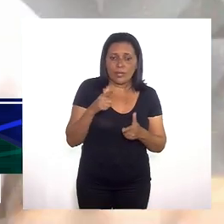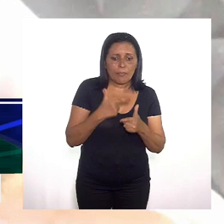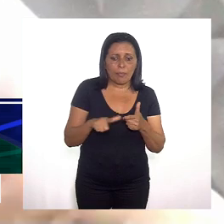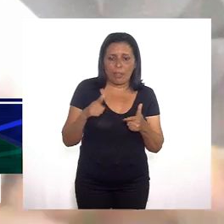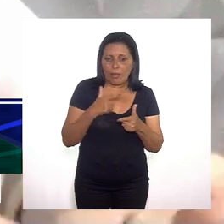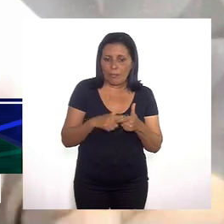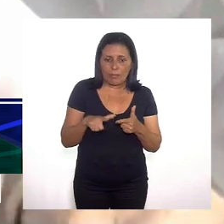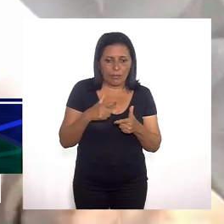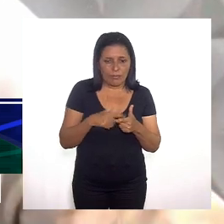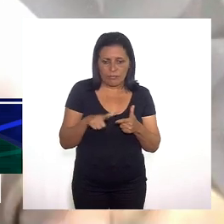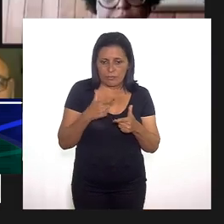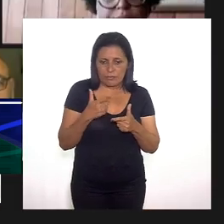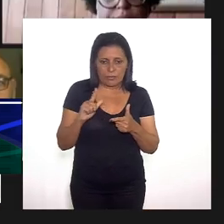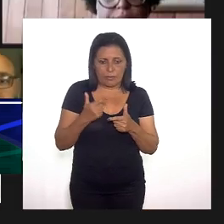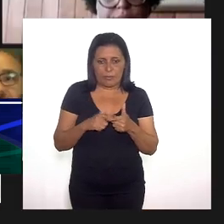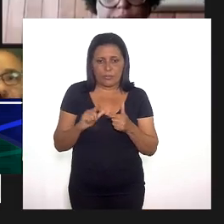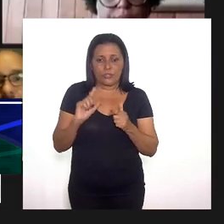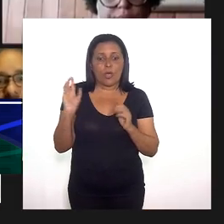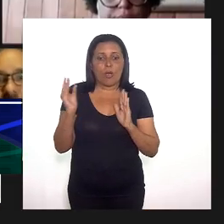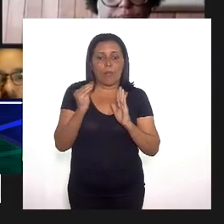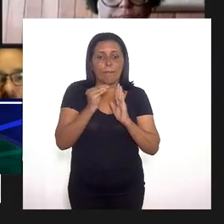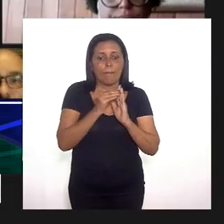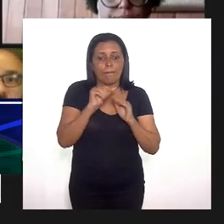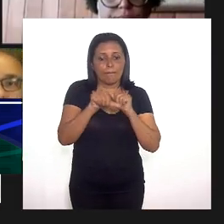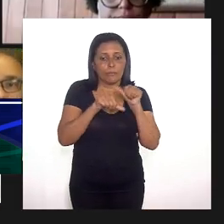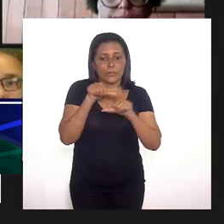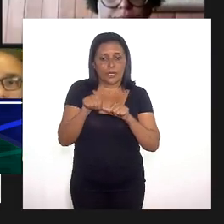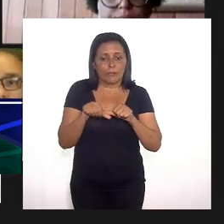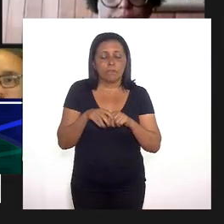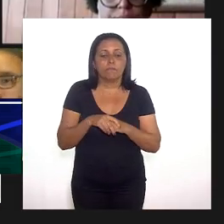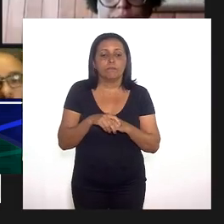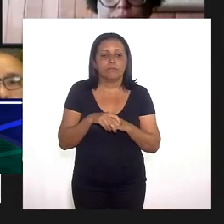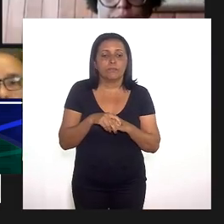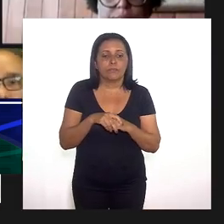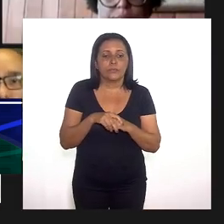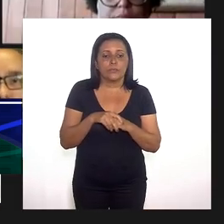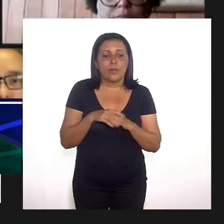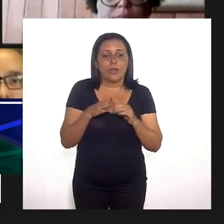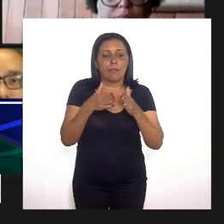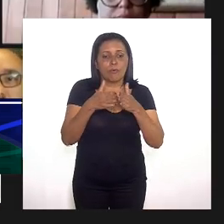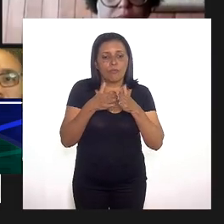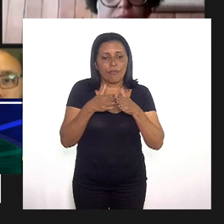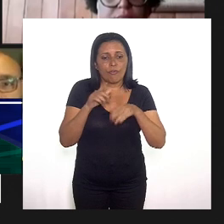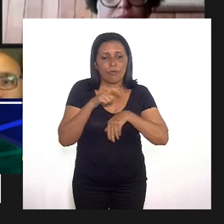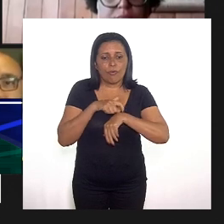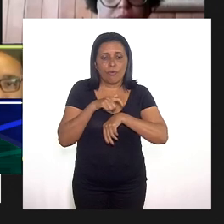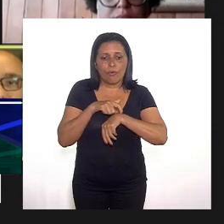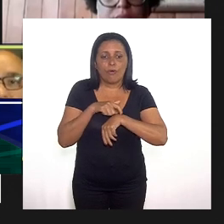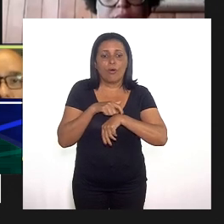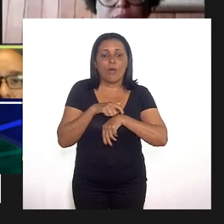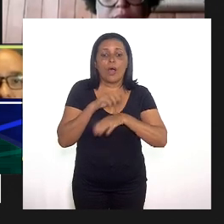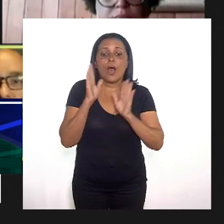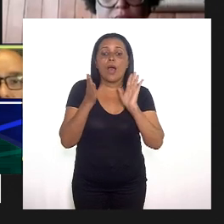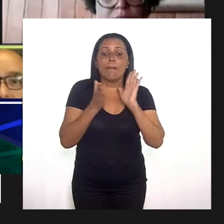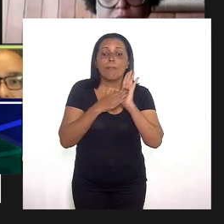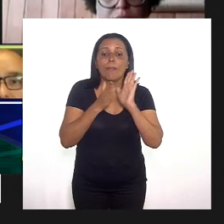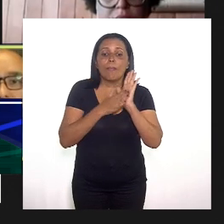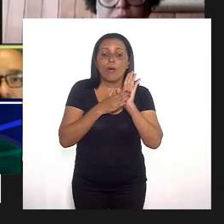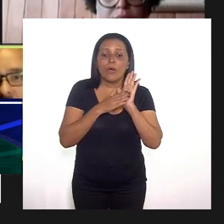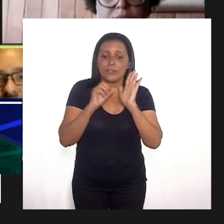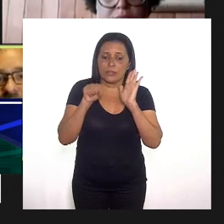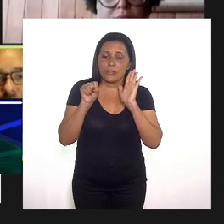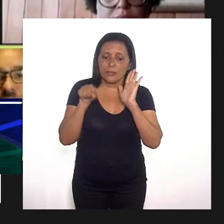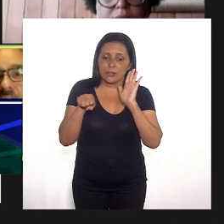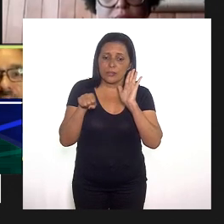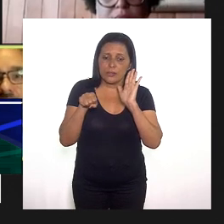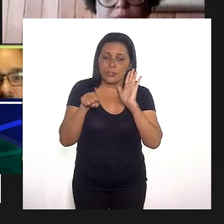só isso, eu, não, não, mas... eu vou fazer alteração. Olha só, deixa um instante, por favor, é Marcos. Isso. Um instante. Mas a proposta é essa mesmo. Eu tenho para